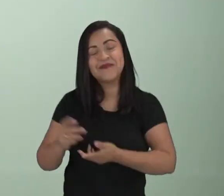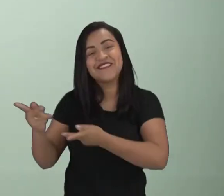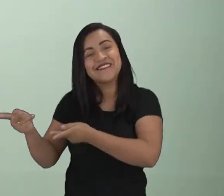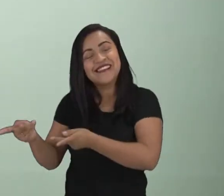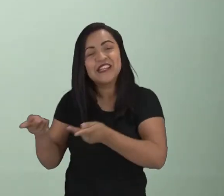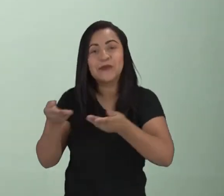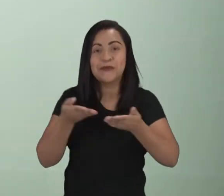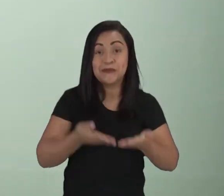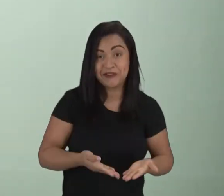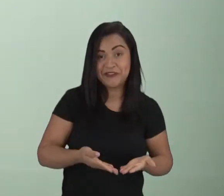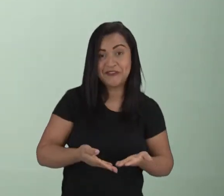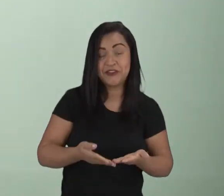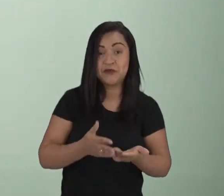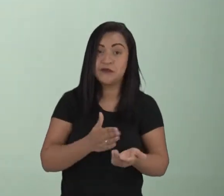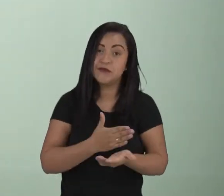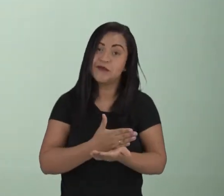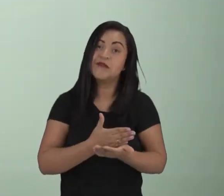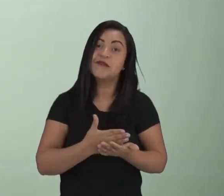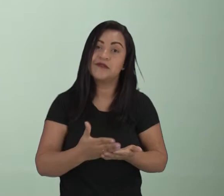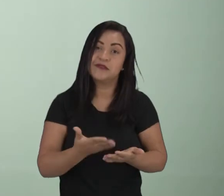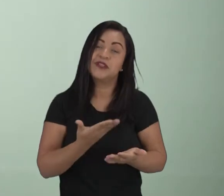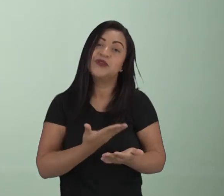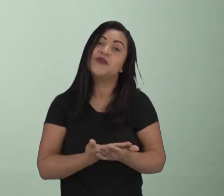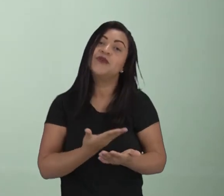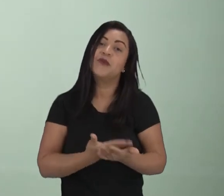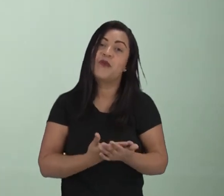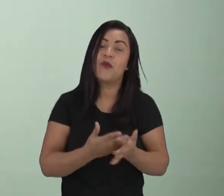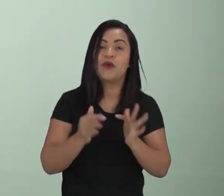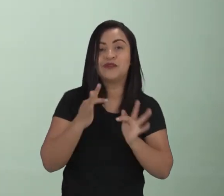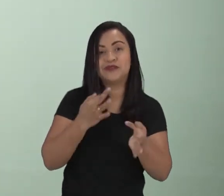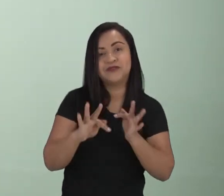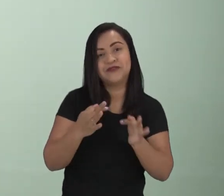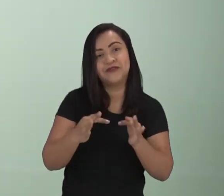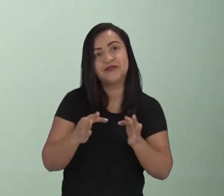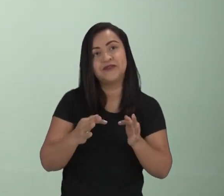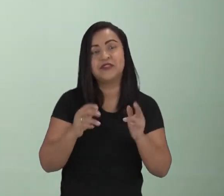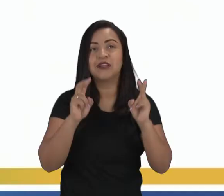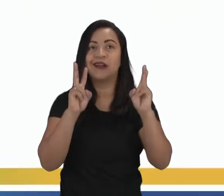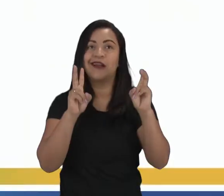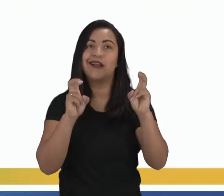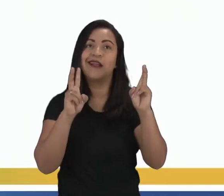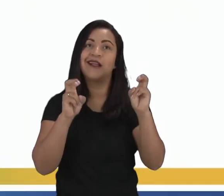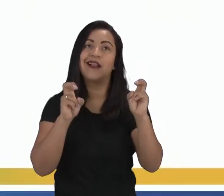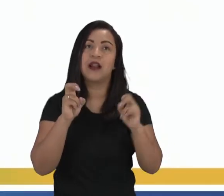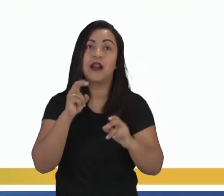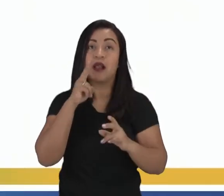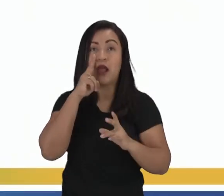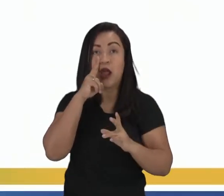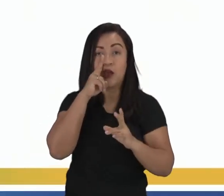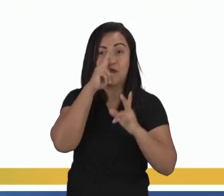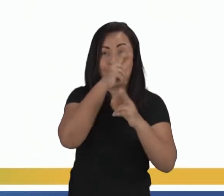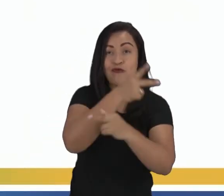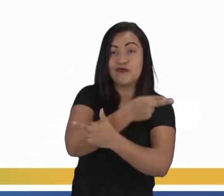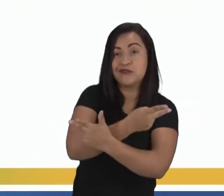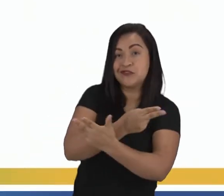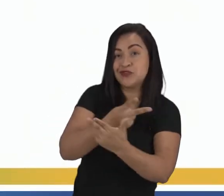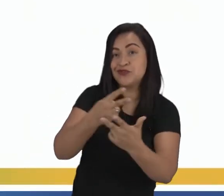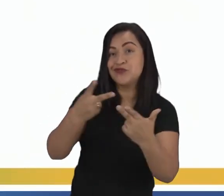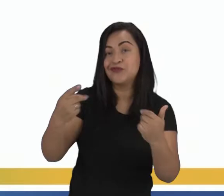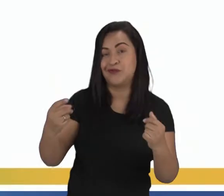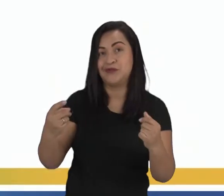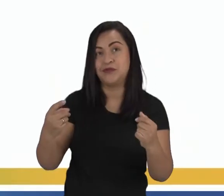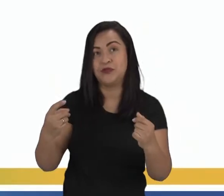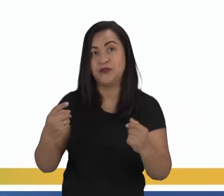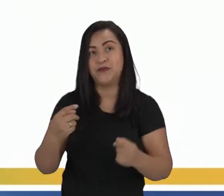Sejam bem-vindos. Vamos dar início a mais uma aula de física, trazendo a discussão das forças notáveis da dinâmica.